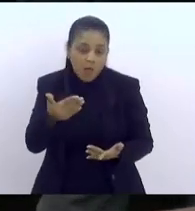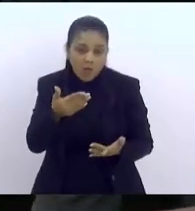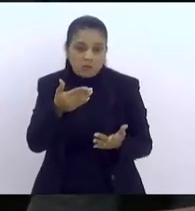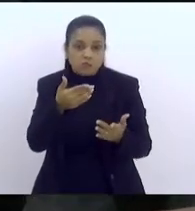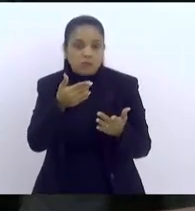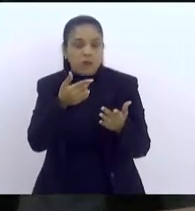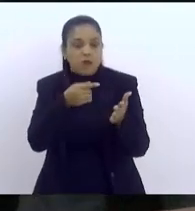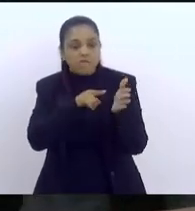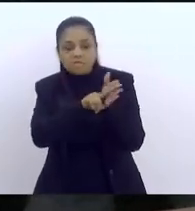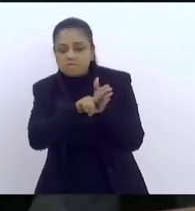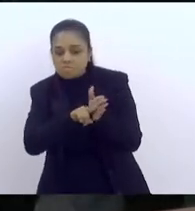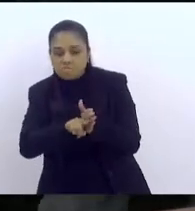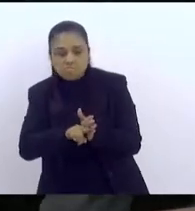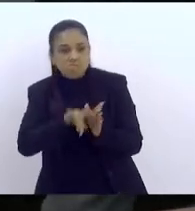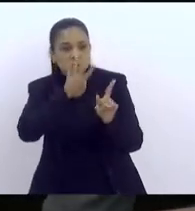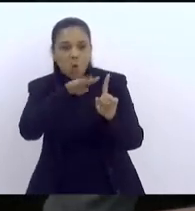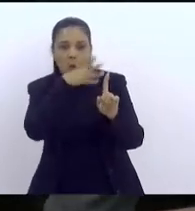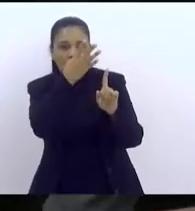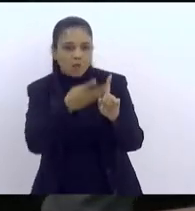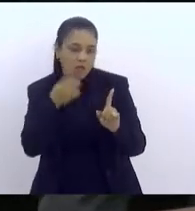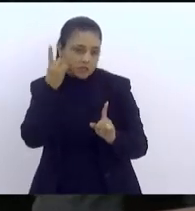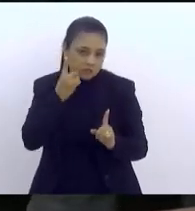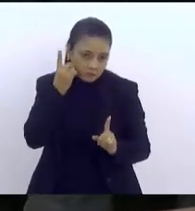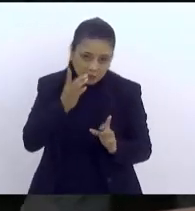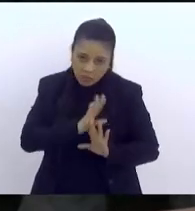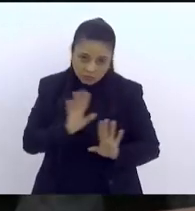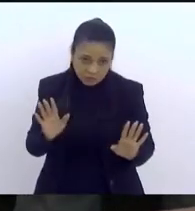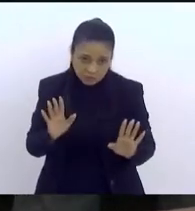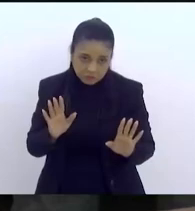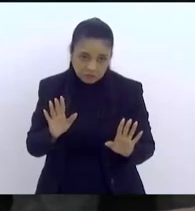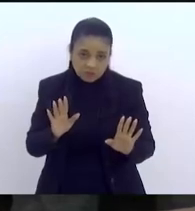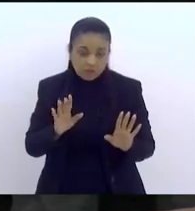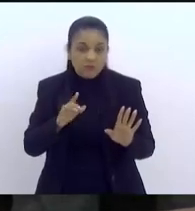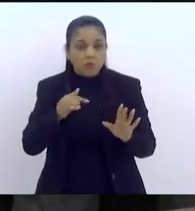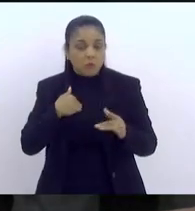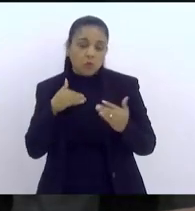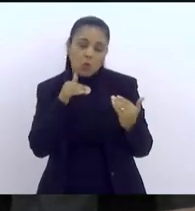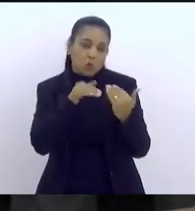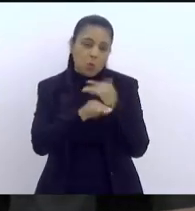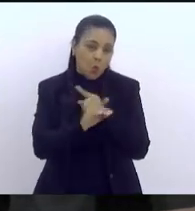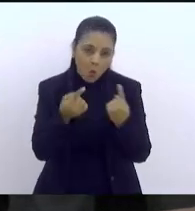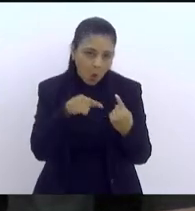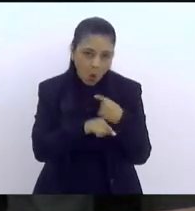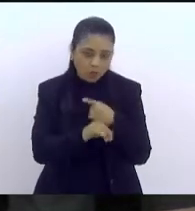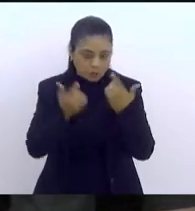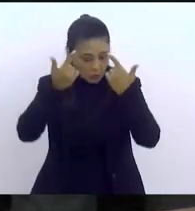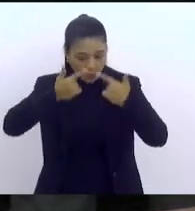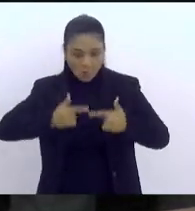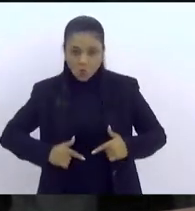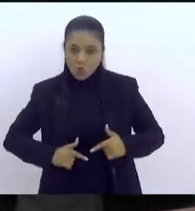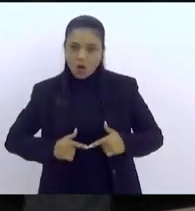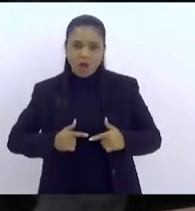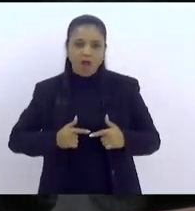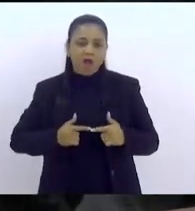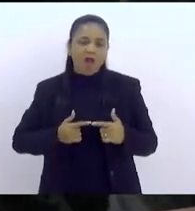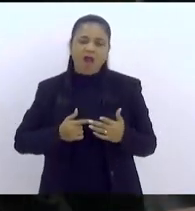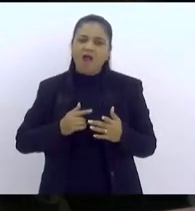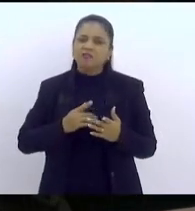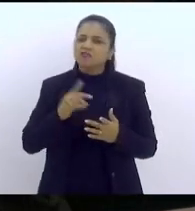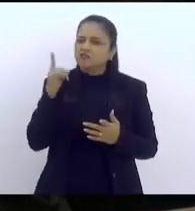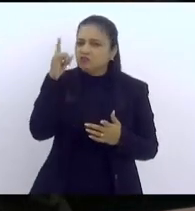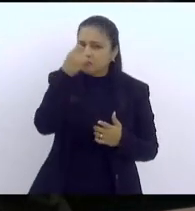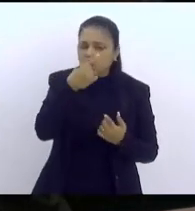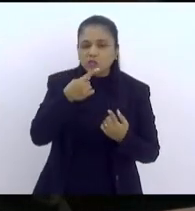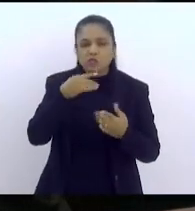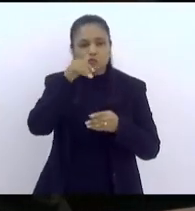para homenagem de nenhum deputado. Quando eu não concordo, eu me abstenho, raramente voto contra, mas verificação nunca